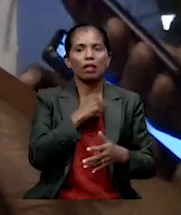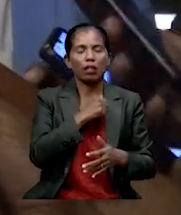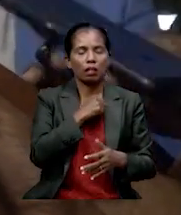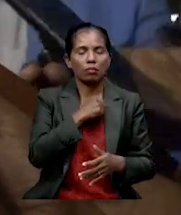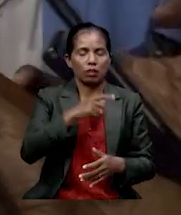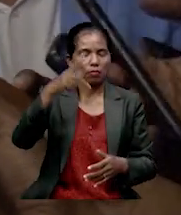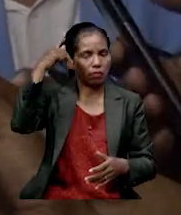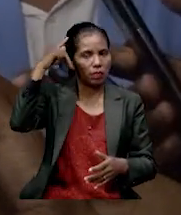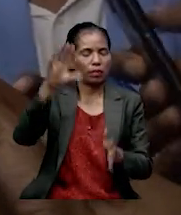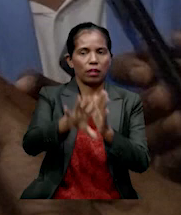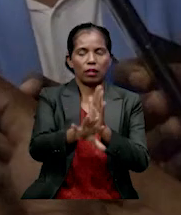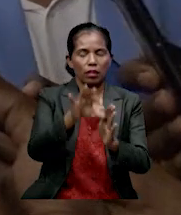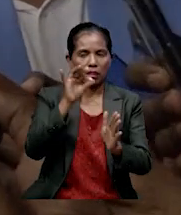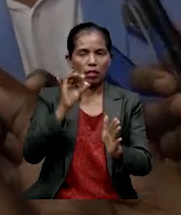nomeia